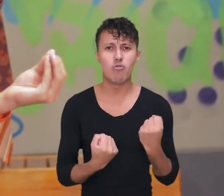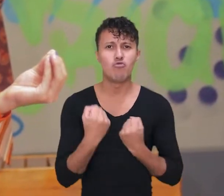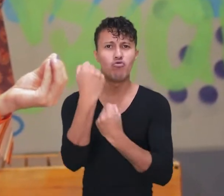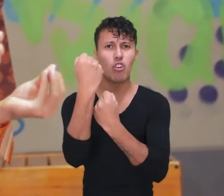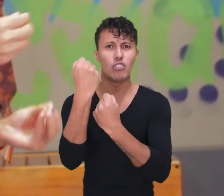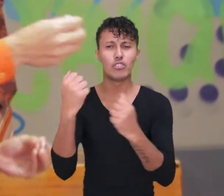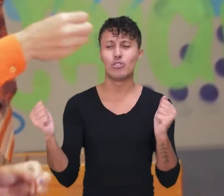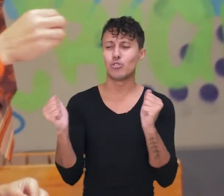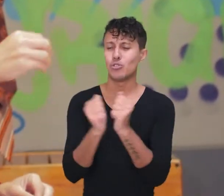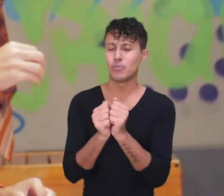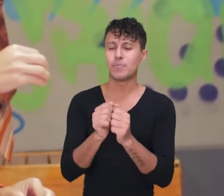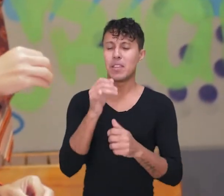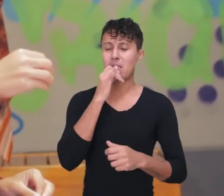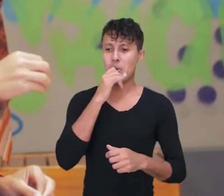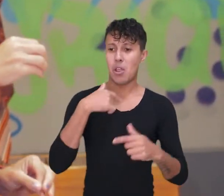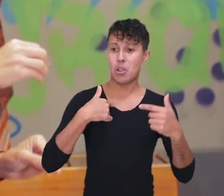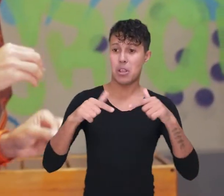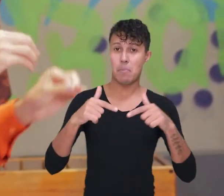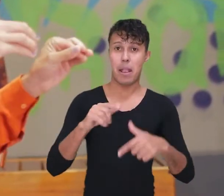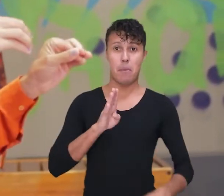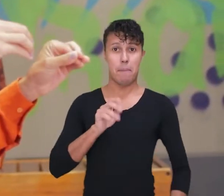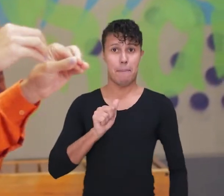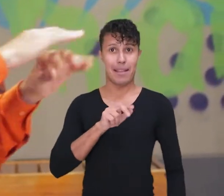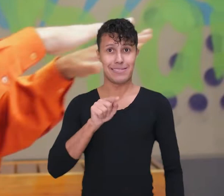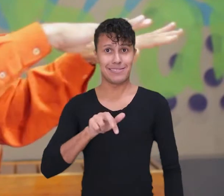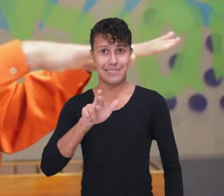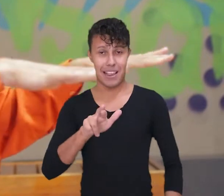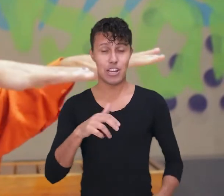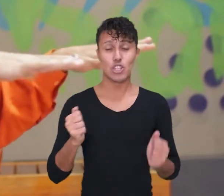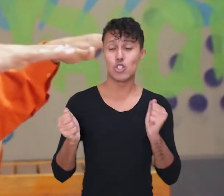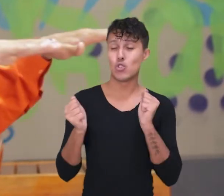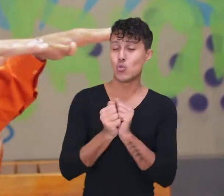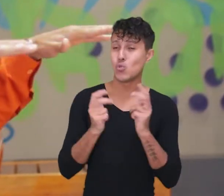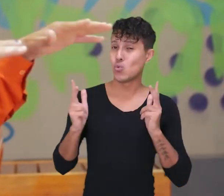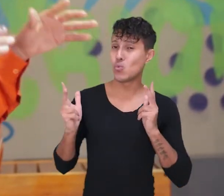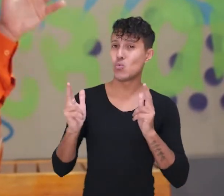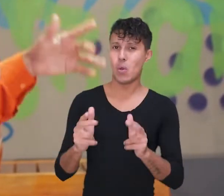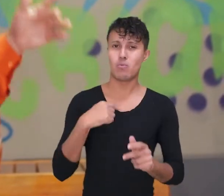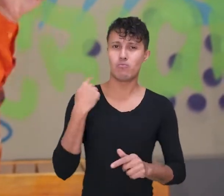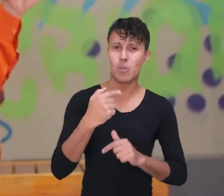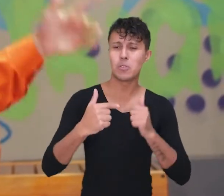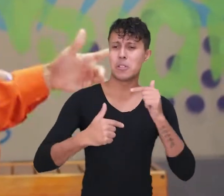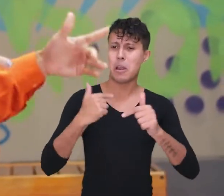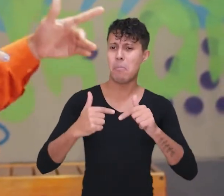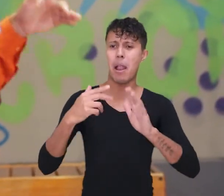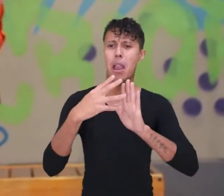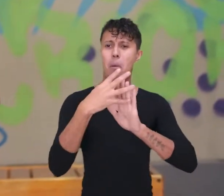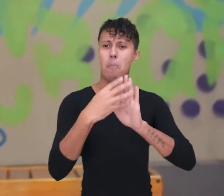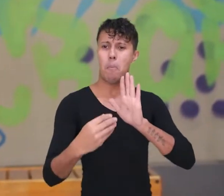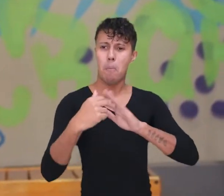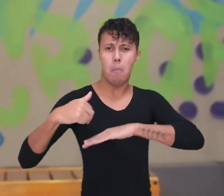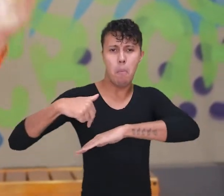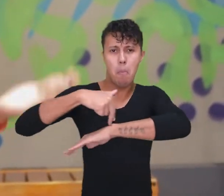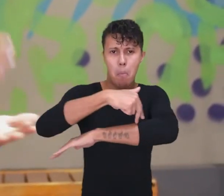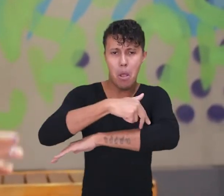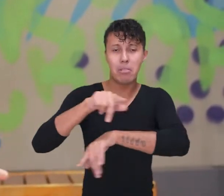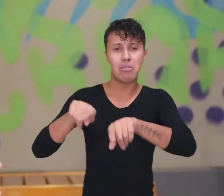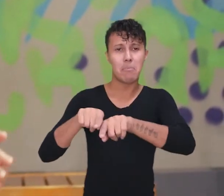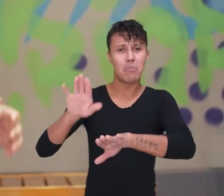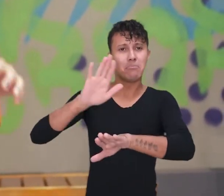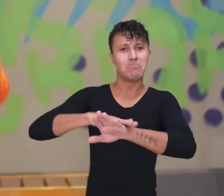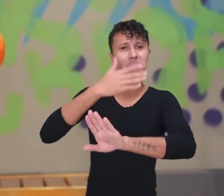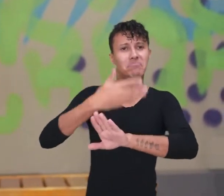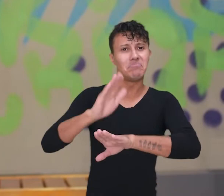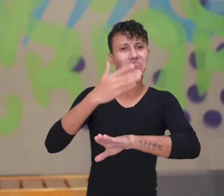né? Eu tenho um trabalho com bazar que acontece justamente isso. A gente trampa com moda, a gente trampa com